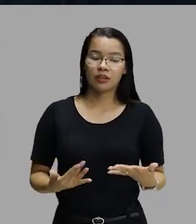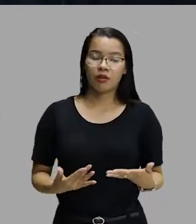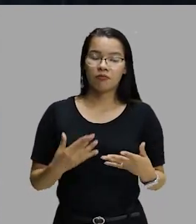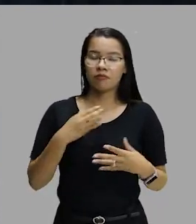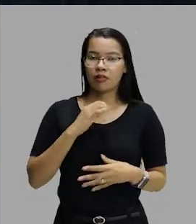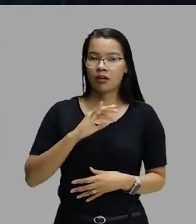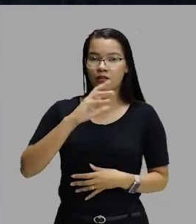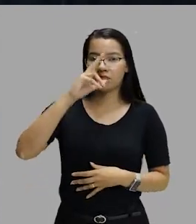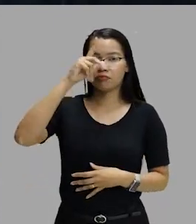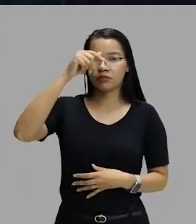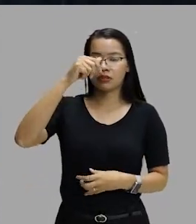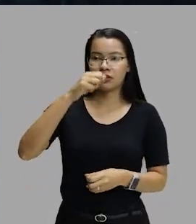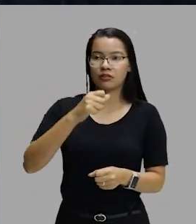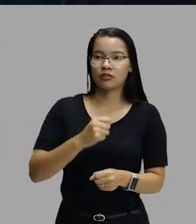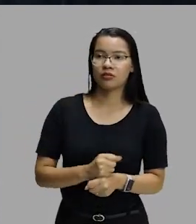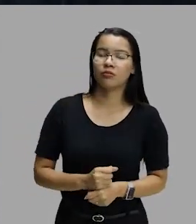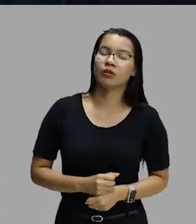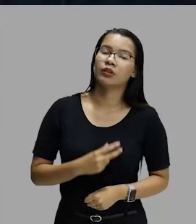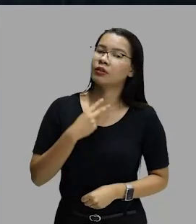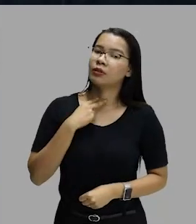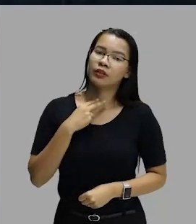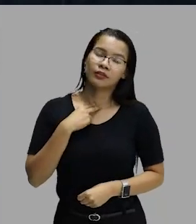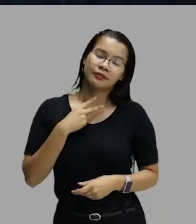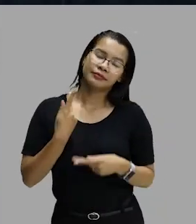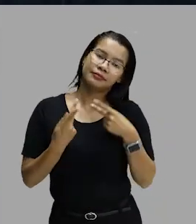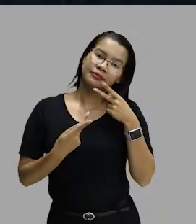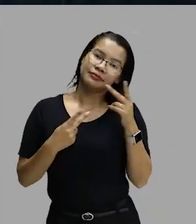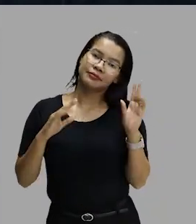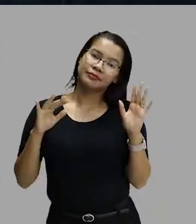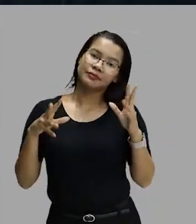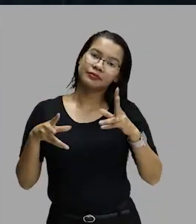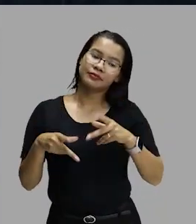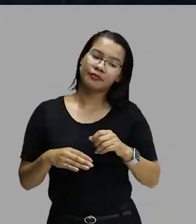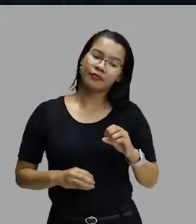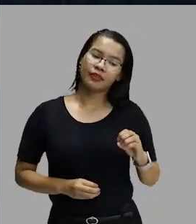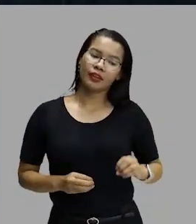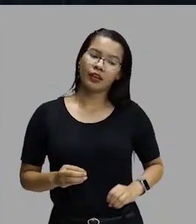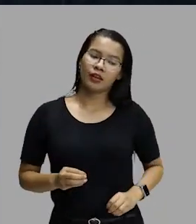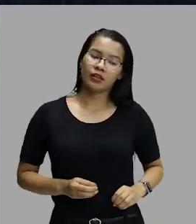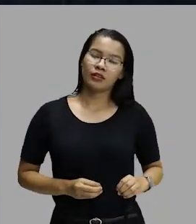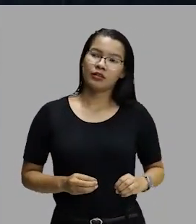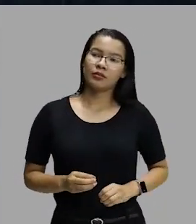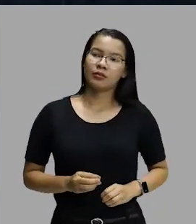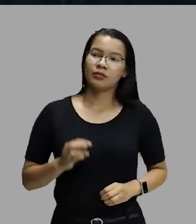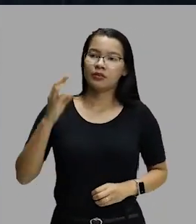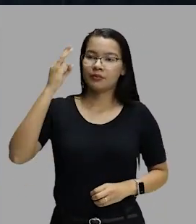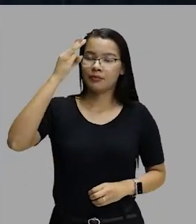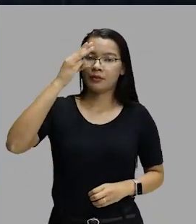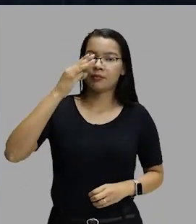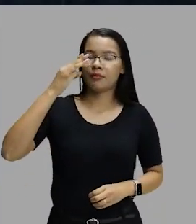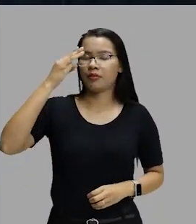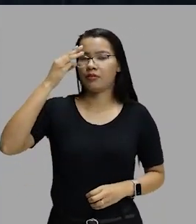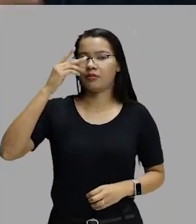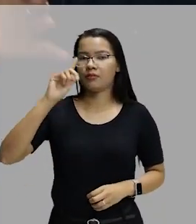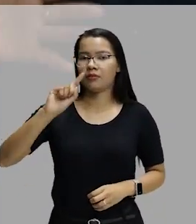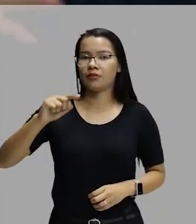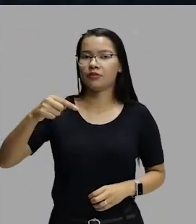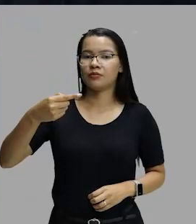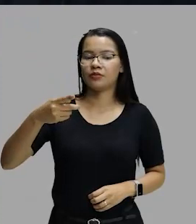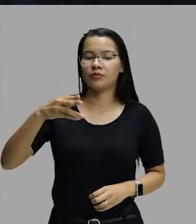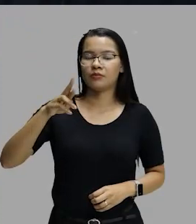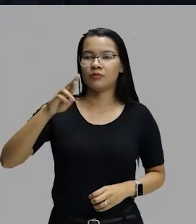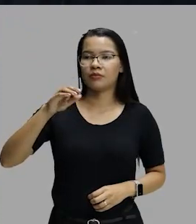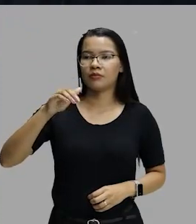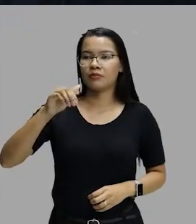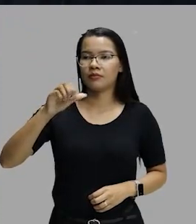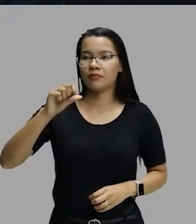resumo, não dá para falar de tudo, de uma obra chamada Memórias Póstumas de Brás